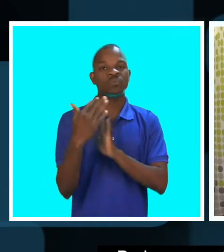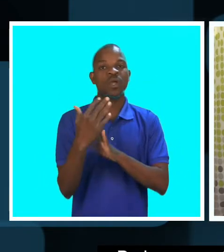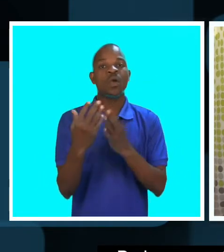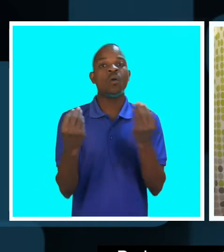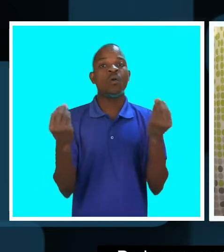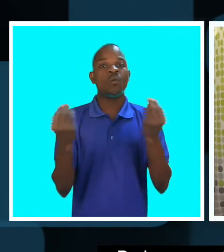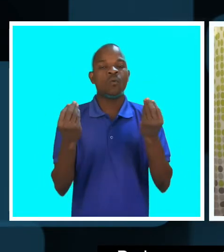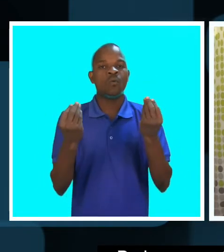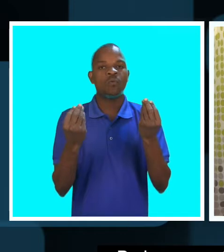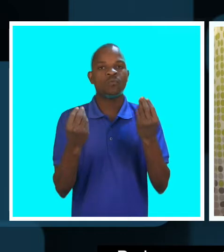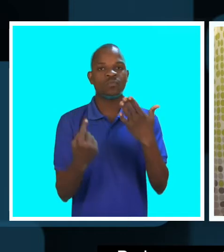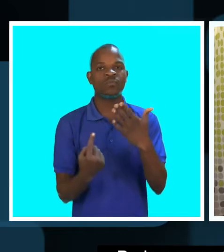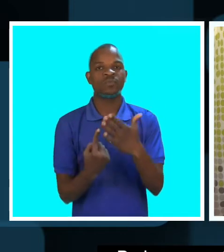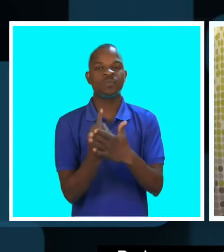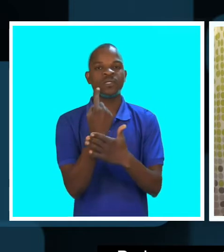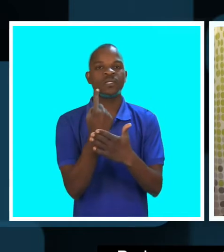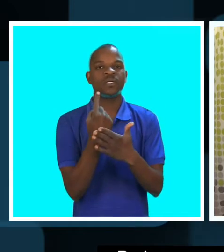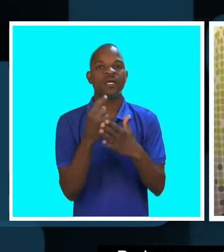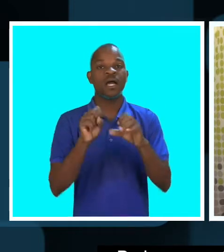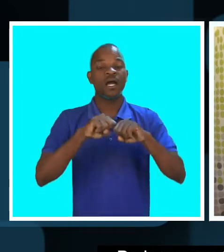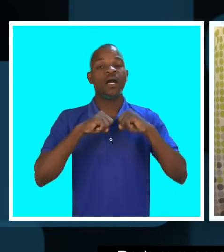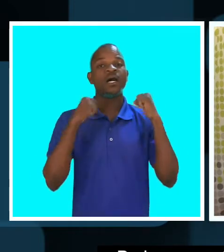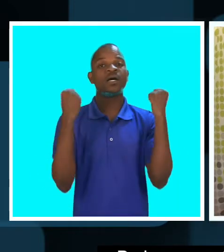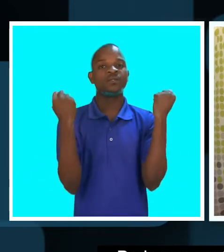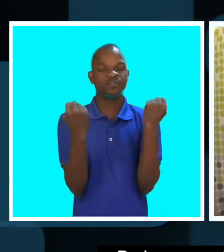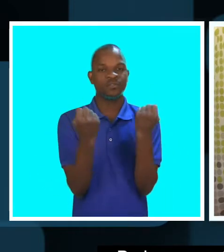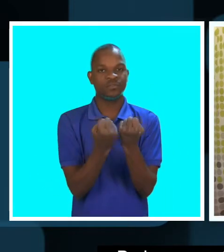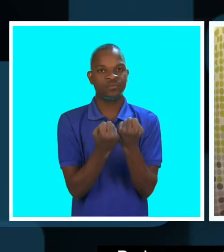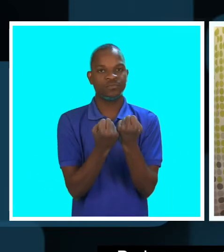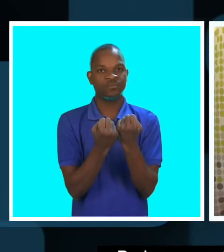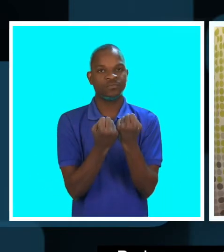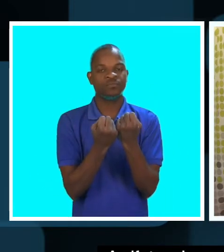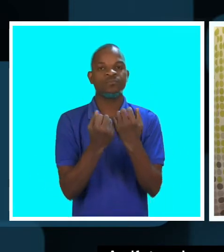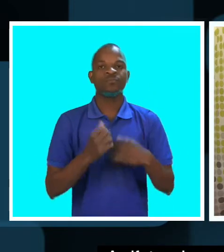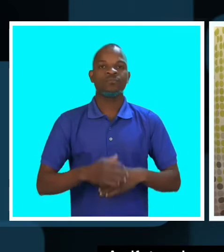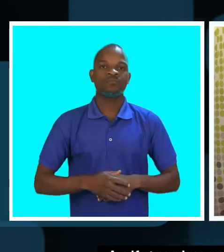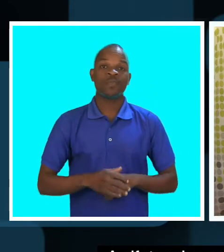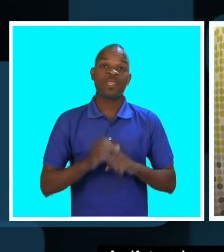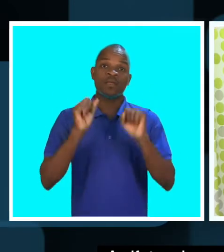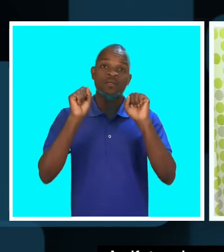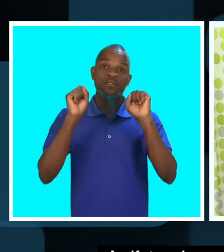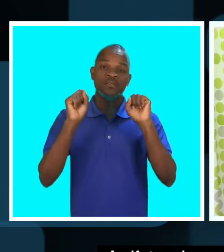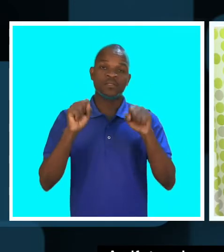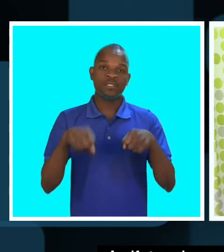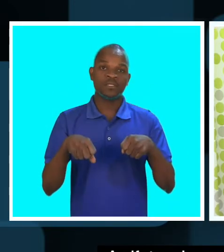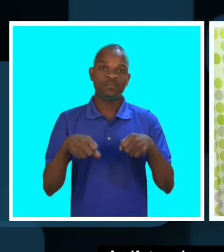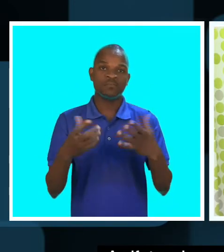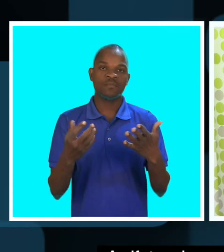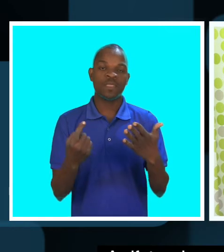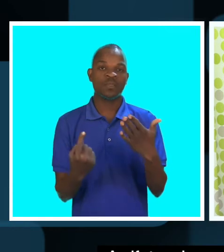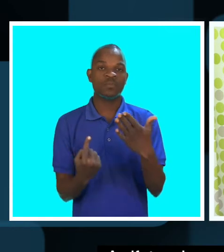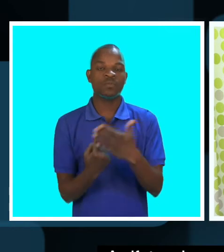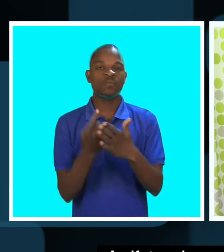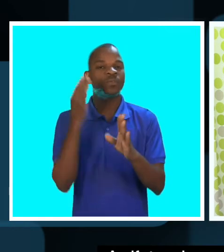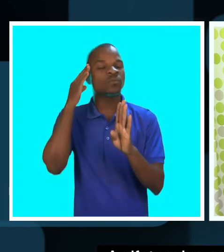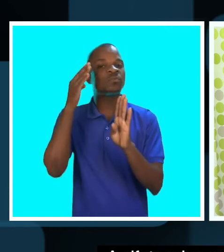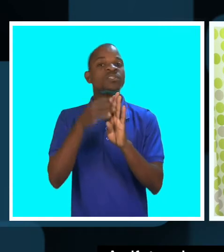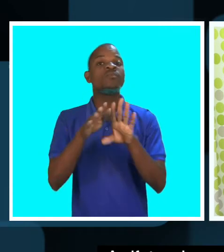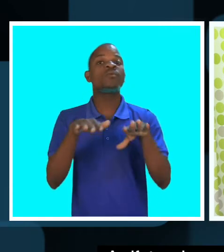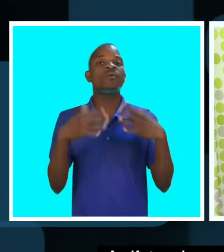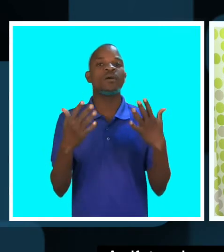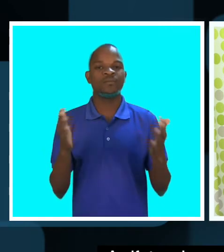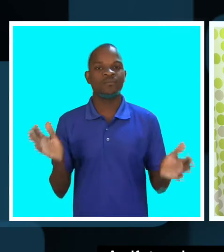o que motivou criar esta associação? A Sinfo Técnica surge com o